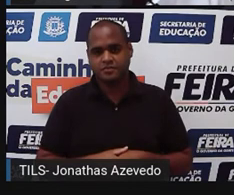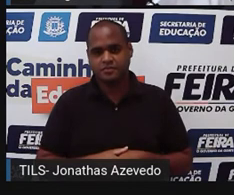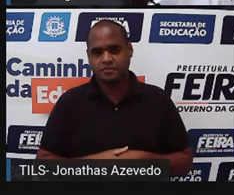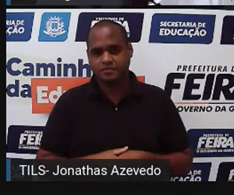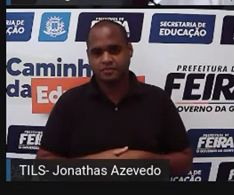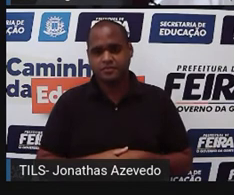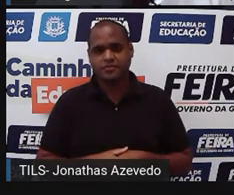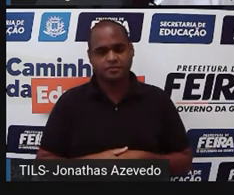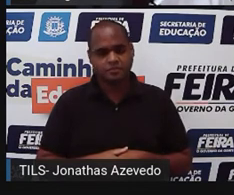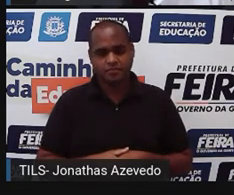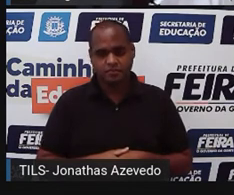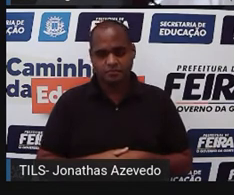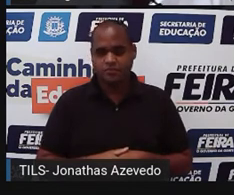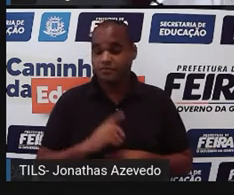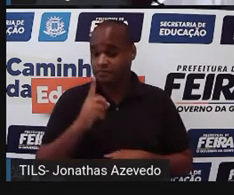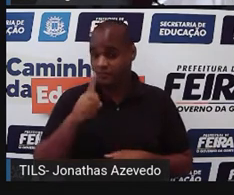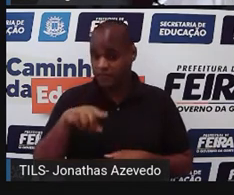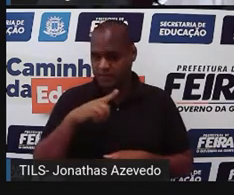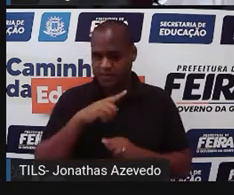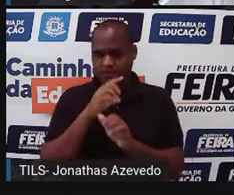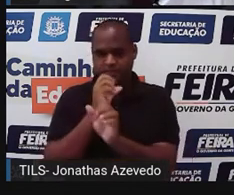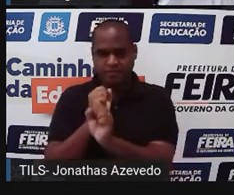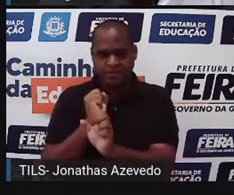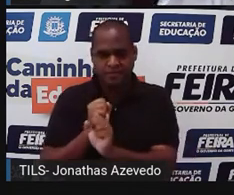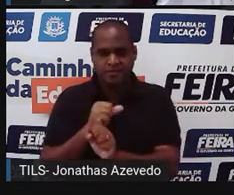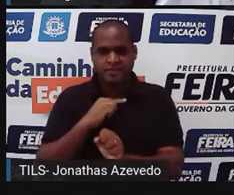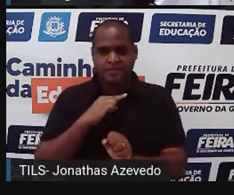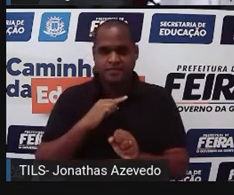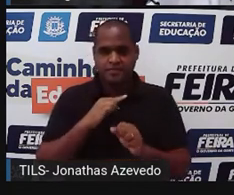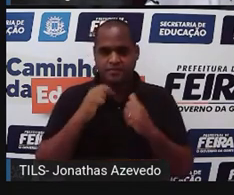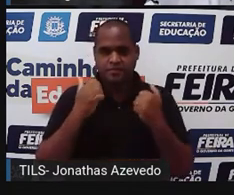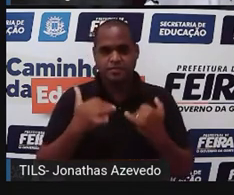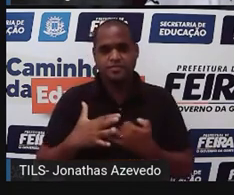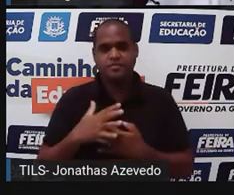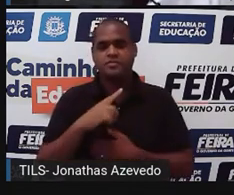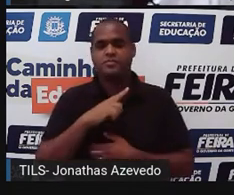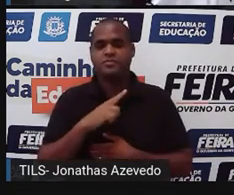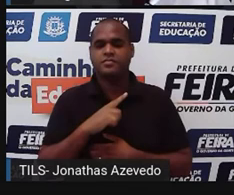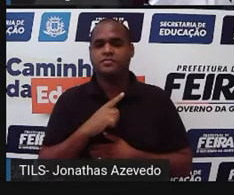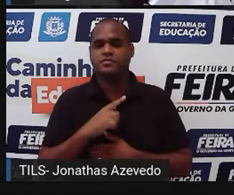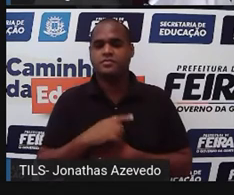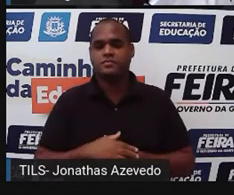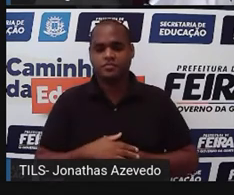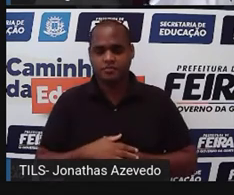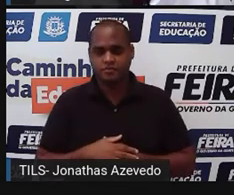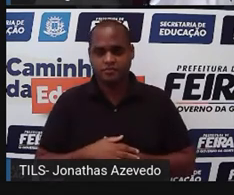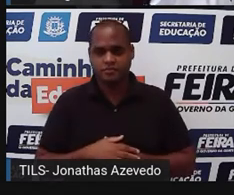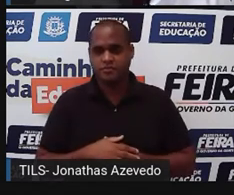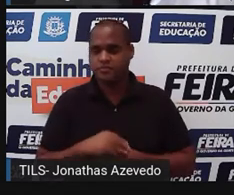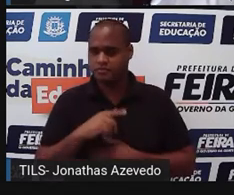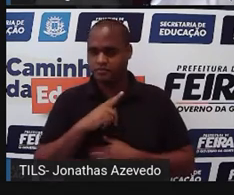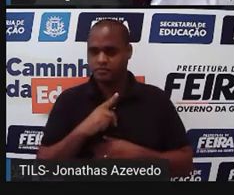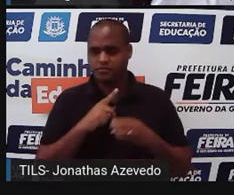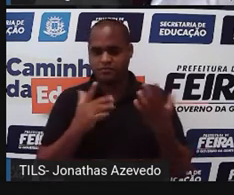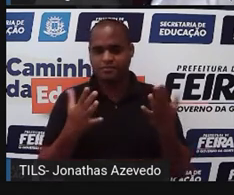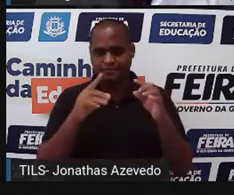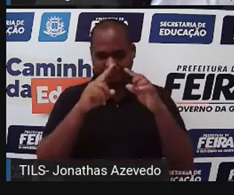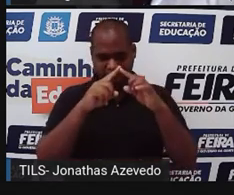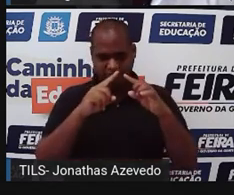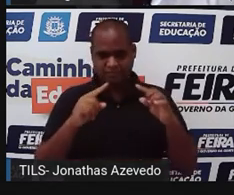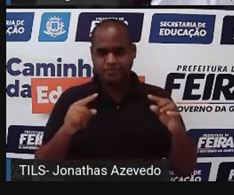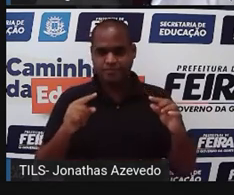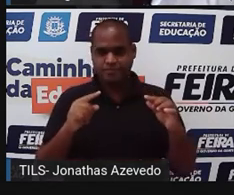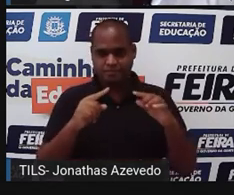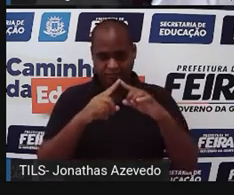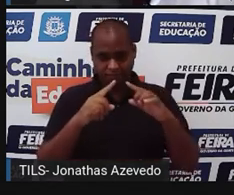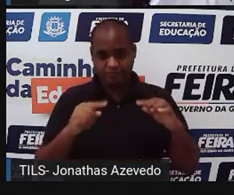Oi e aí a gente vai calcular a área dos triângulos que tem aí são dois e para calcular a área nesses dois triângulos